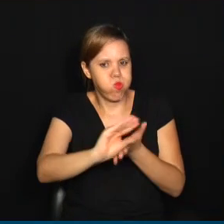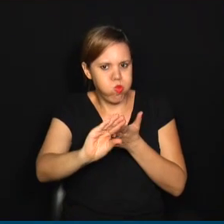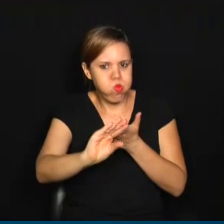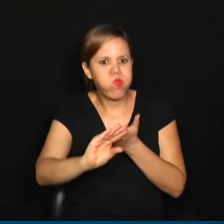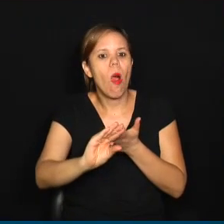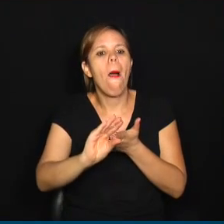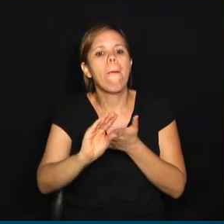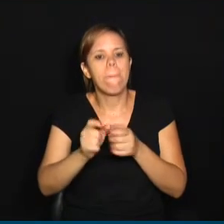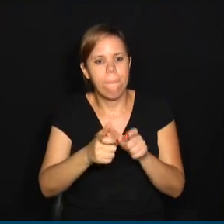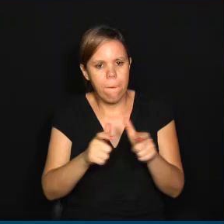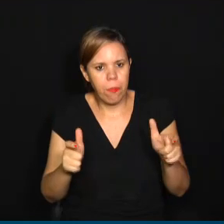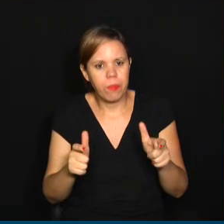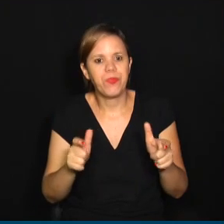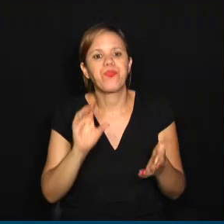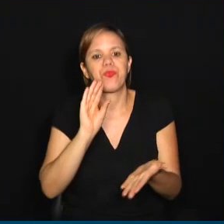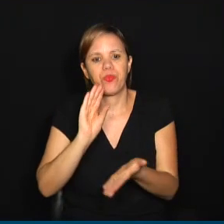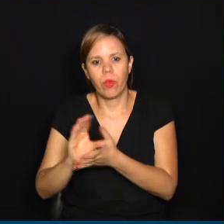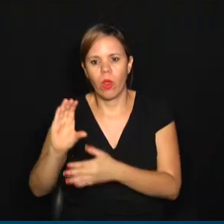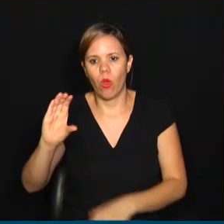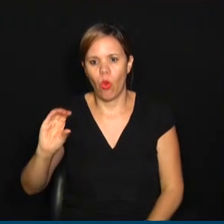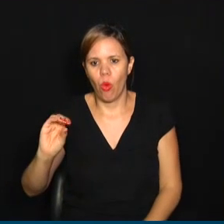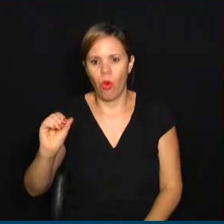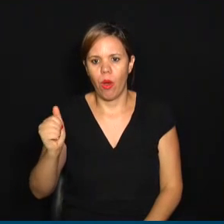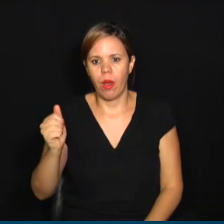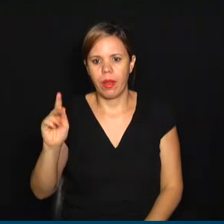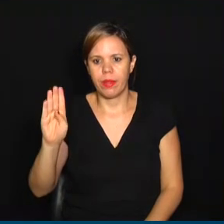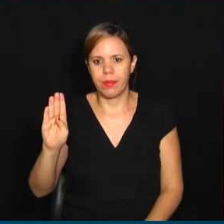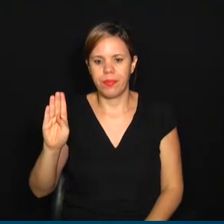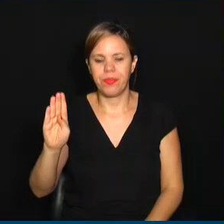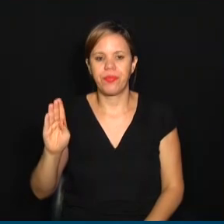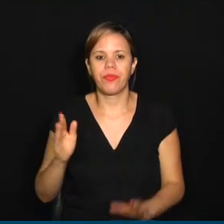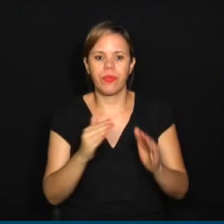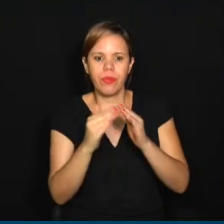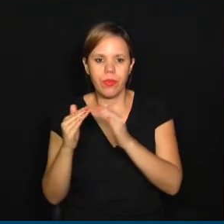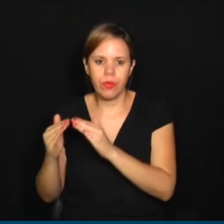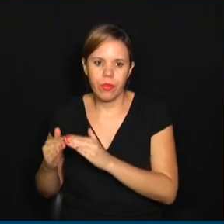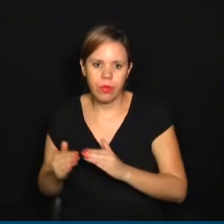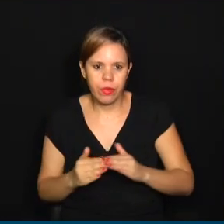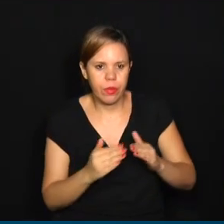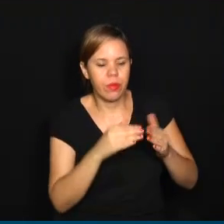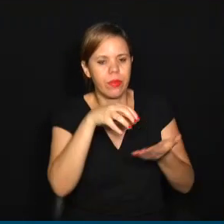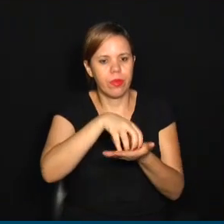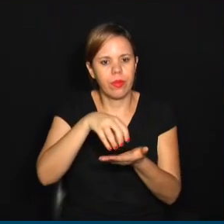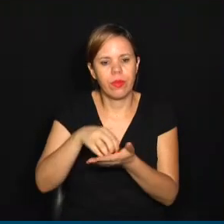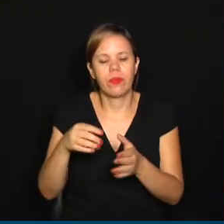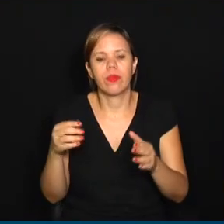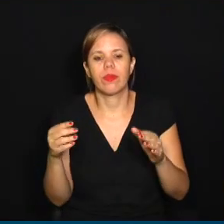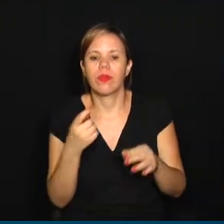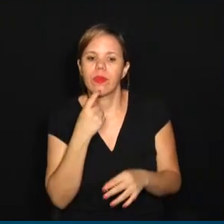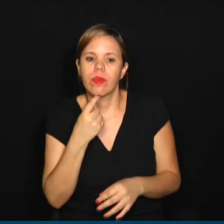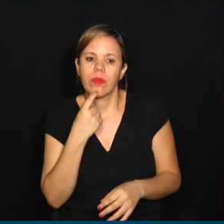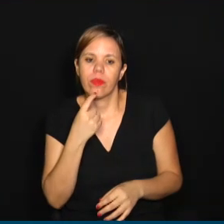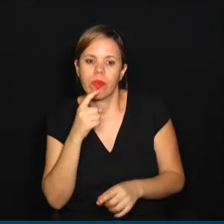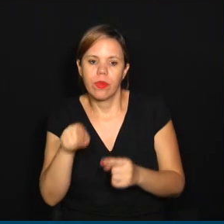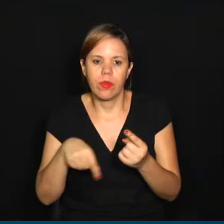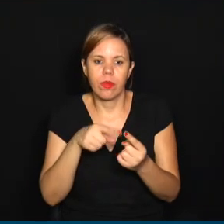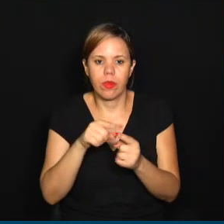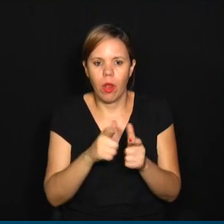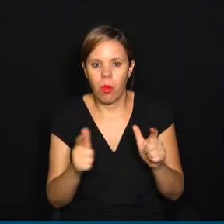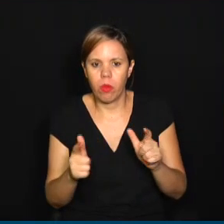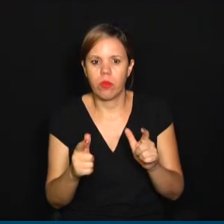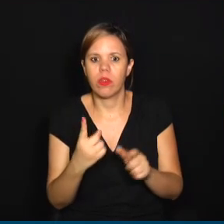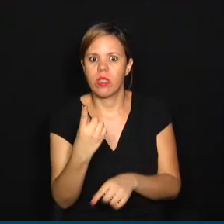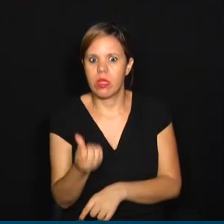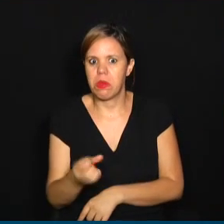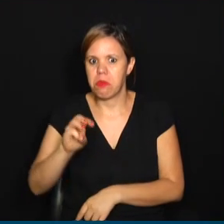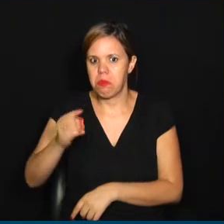orçamentários para o aumento de capital da Coab, a Companhia de Habitação Popular de Campinas. O objetivo é aumentar o capital em 16